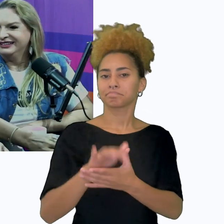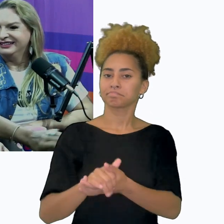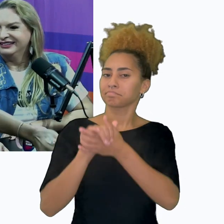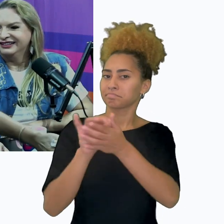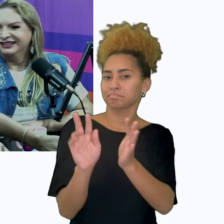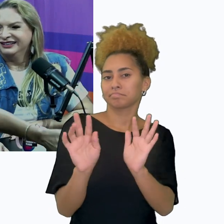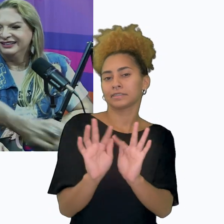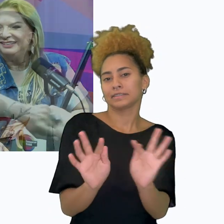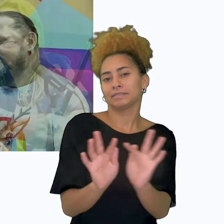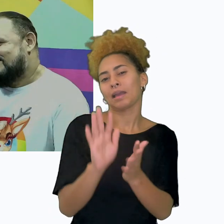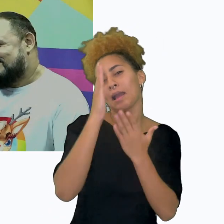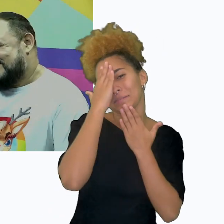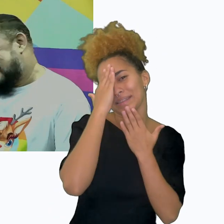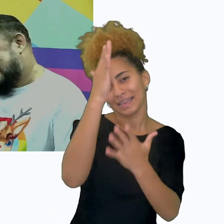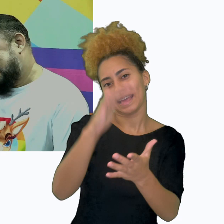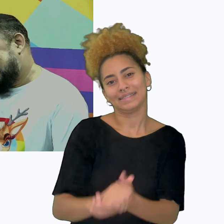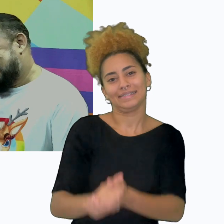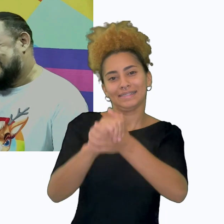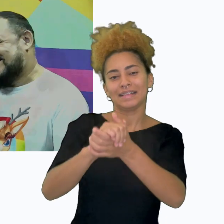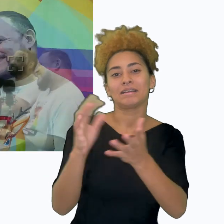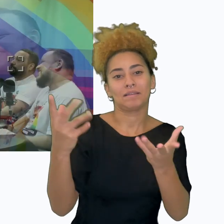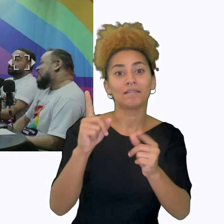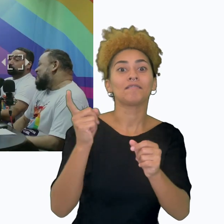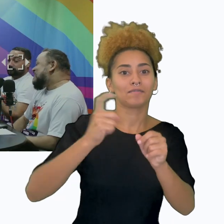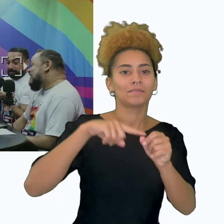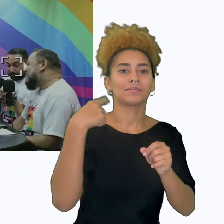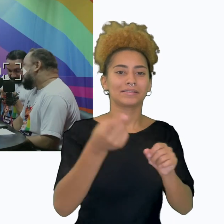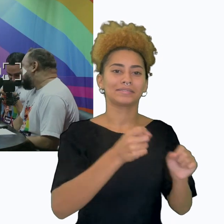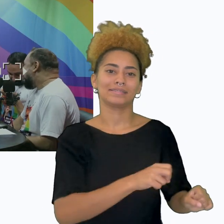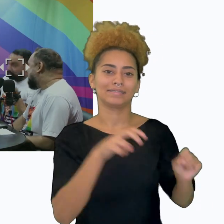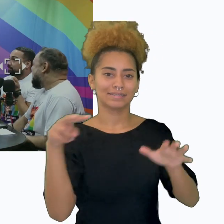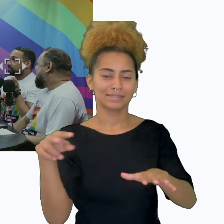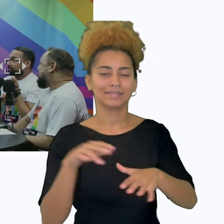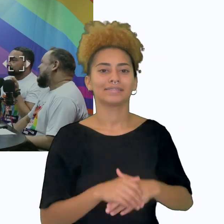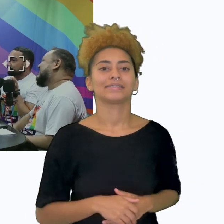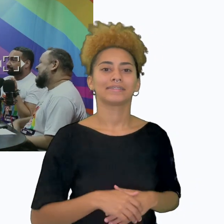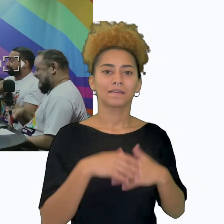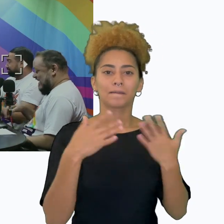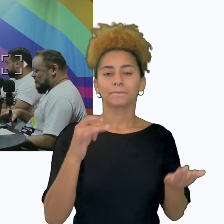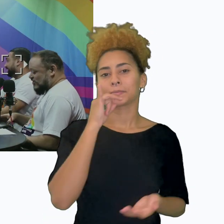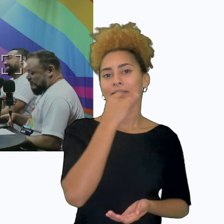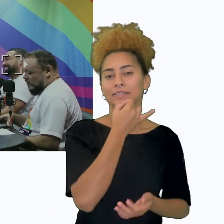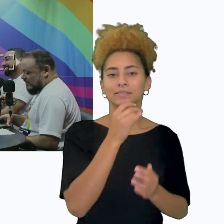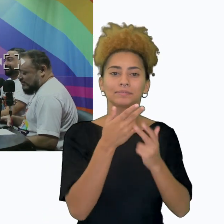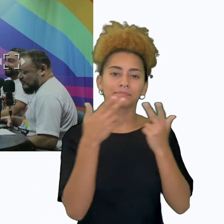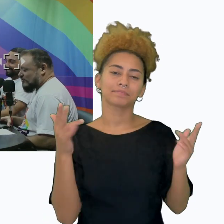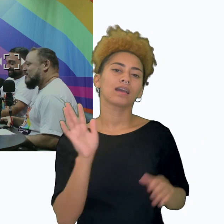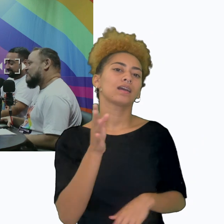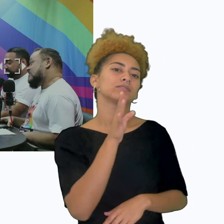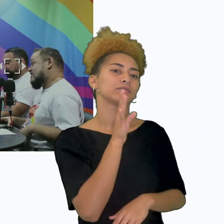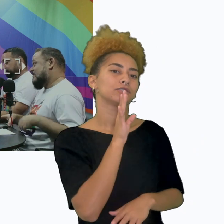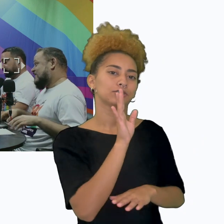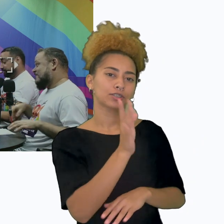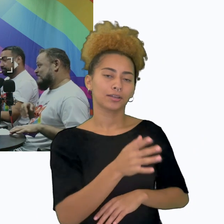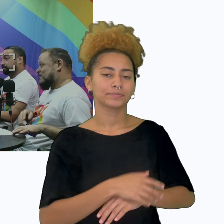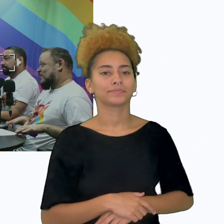aqui. Simbólico. Né? Muito obrigado, você foi maravilhoso. Volte semana que vem. Volte. Gente, vai ter uma triste notícia pra vocês. Eu